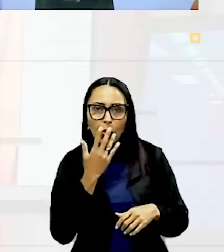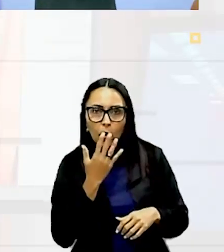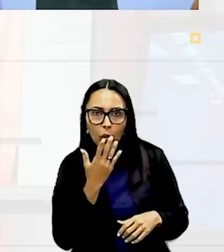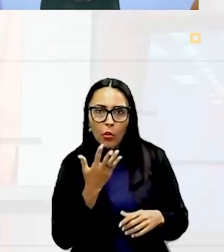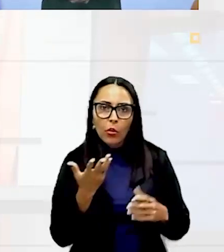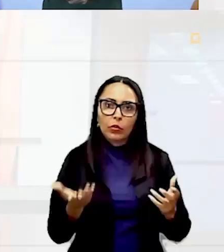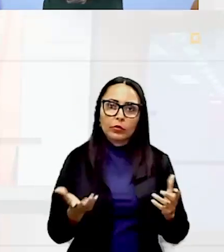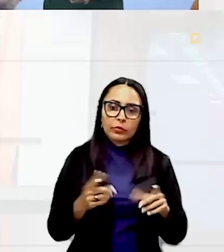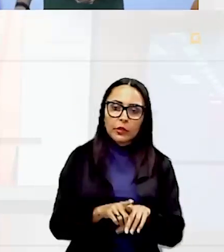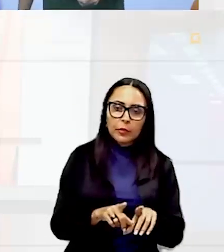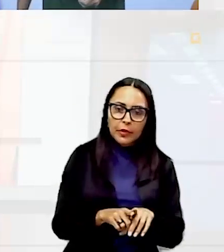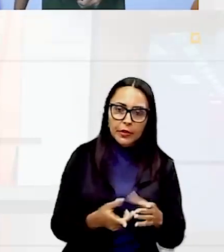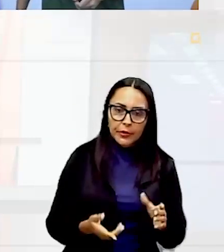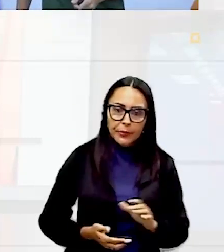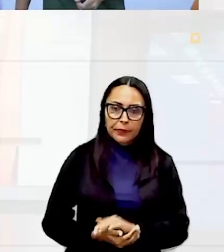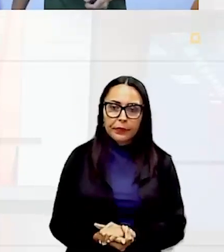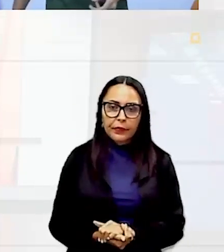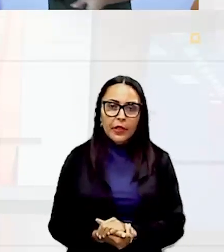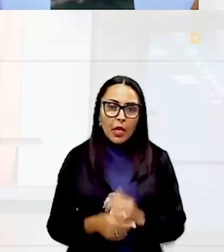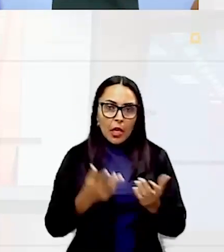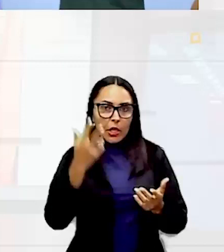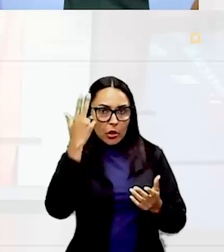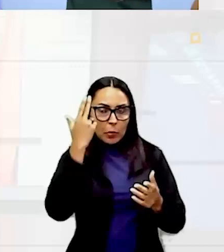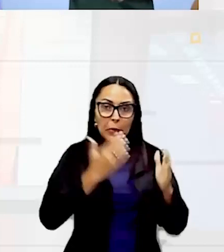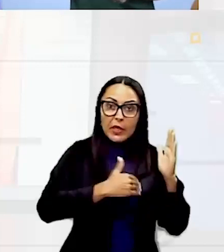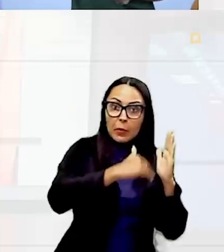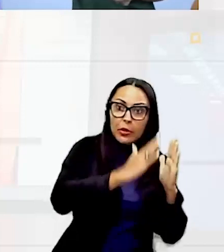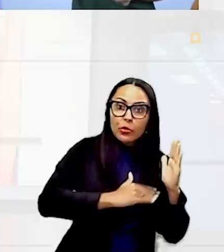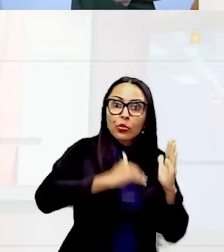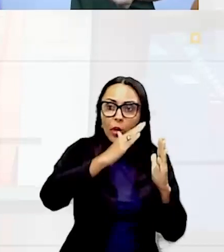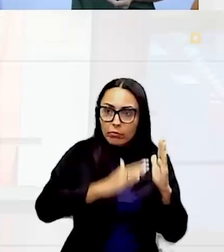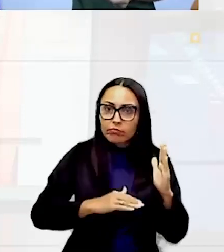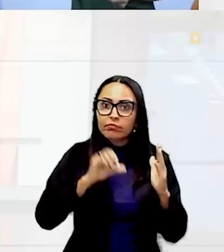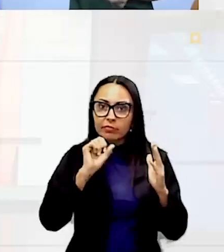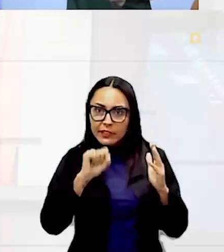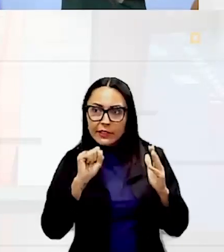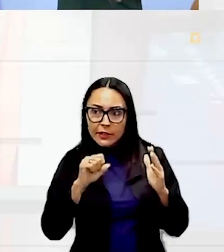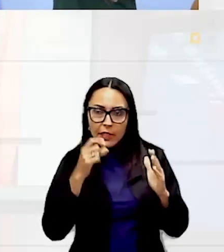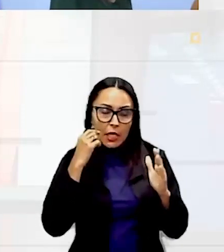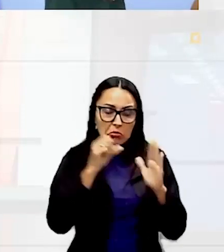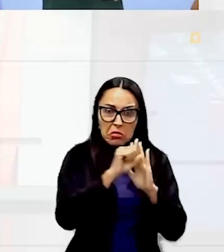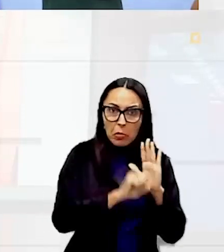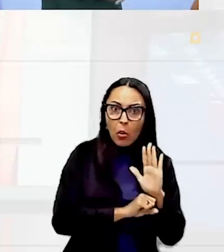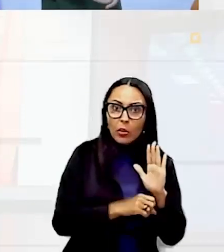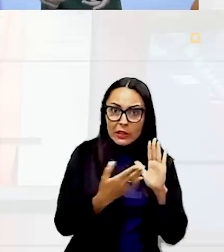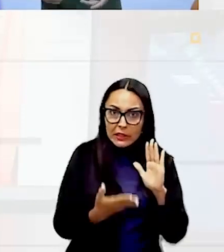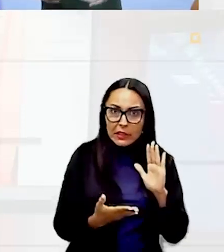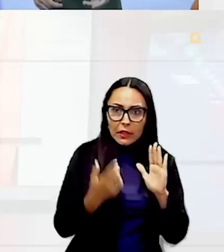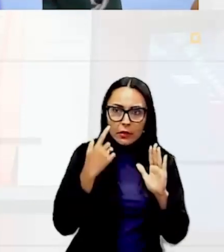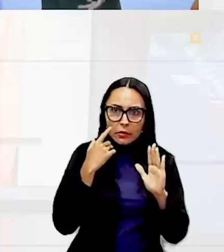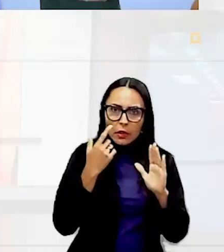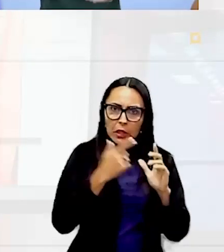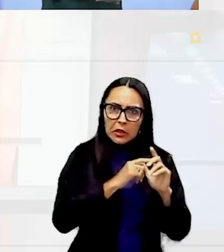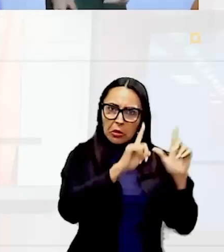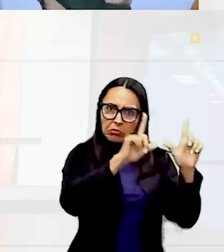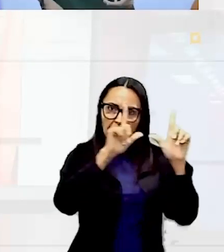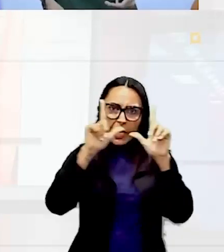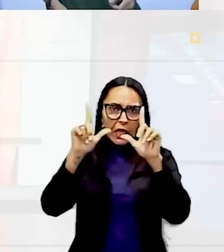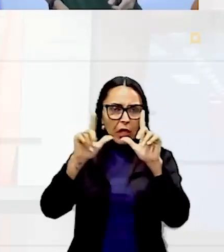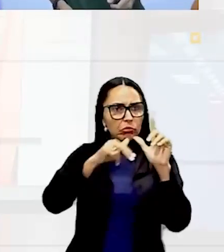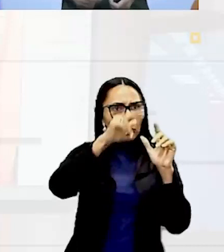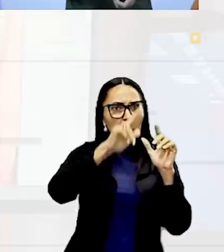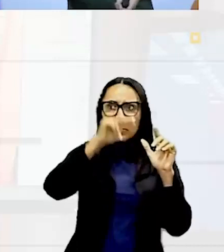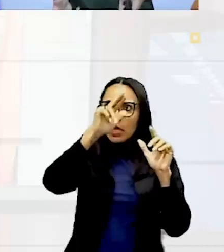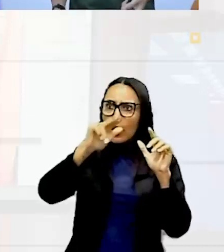chamada watercolor, né? Que é geralmente pinturas mesmo, simboliza pinturas em telas mesmo, feitas no